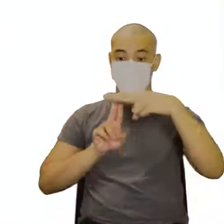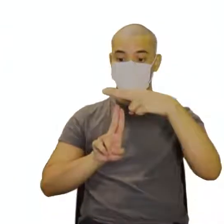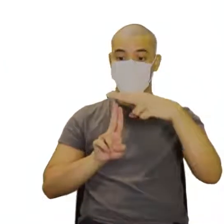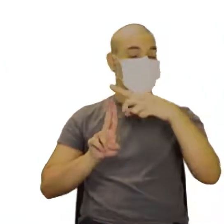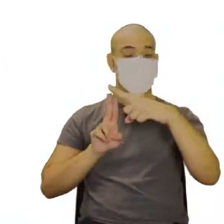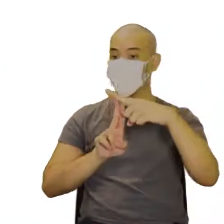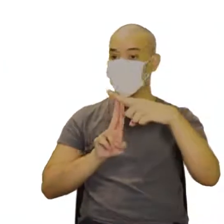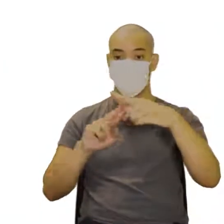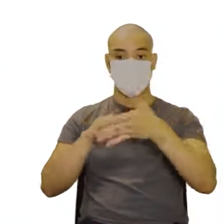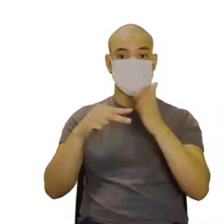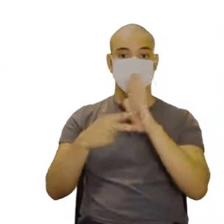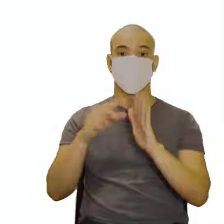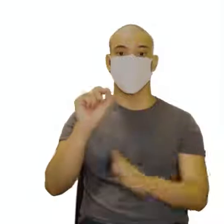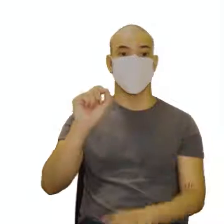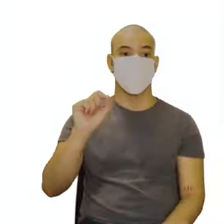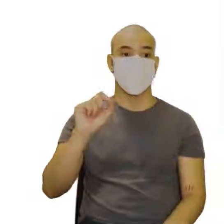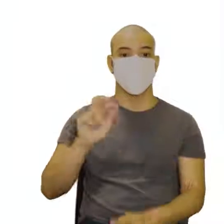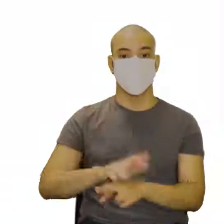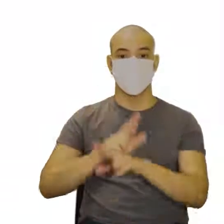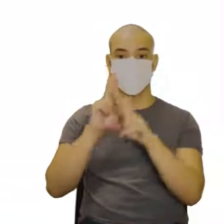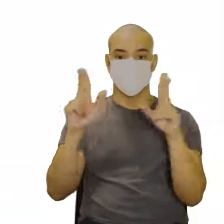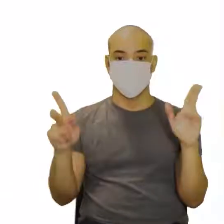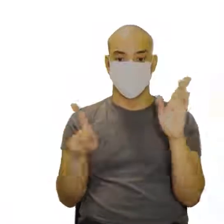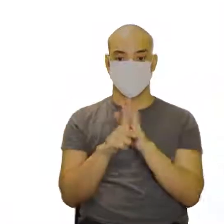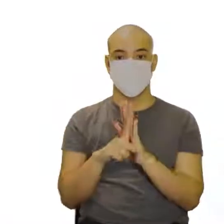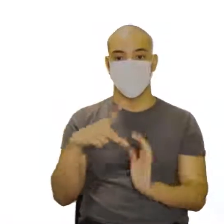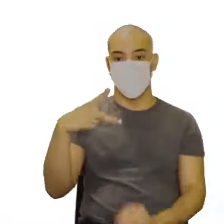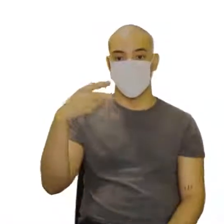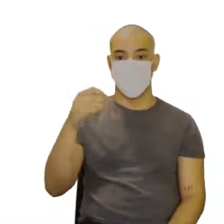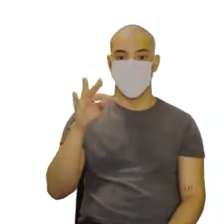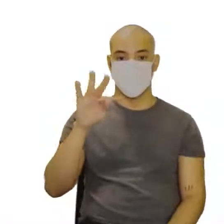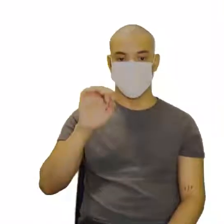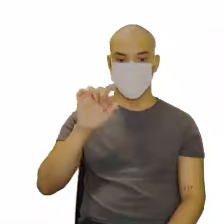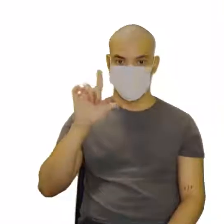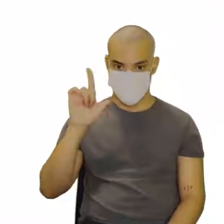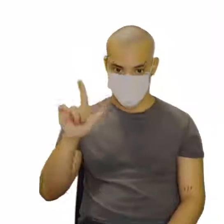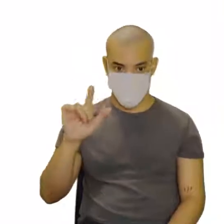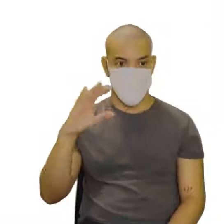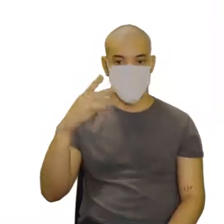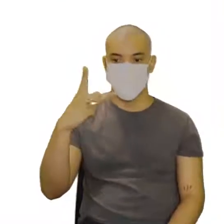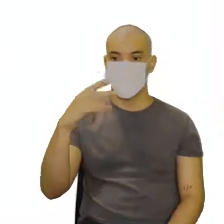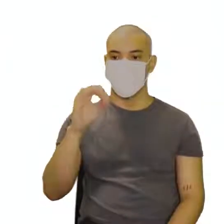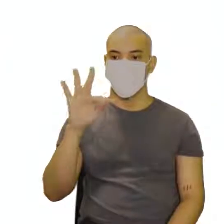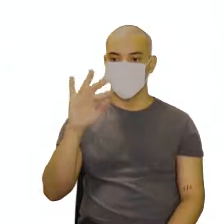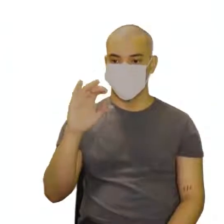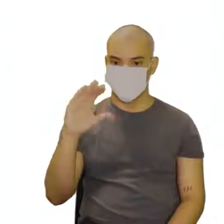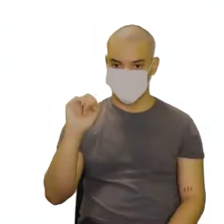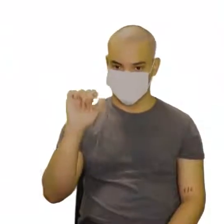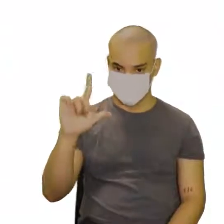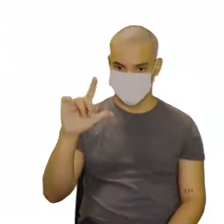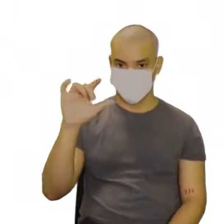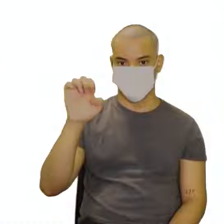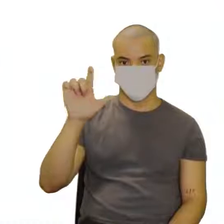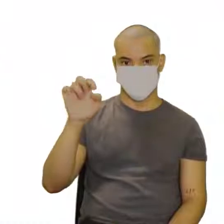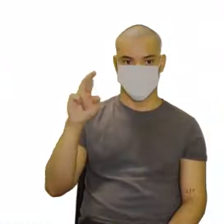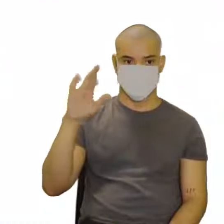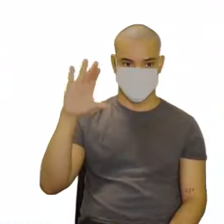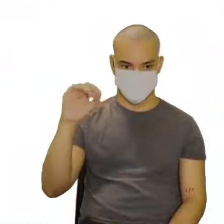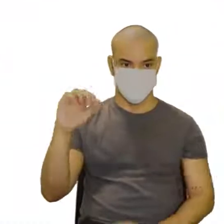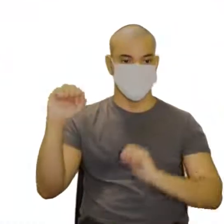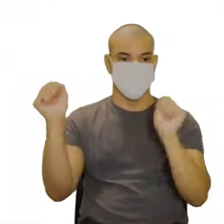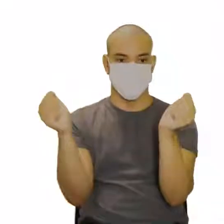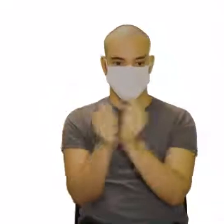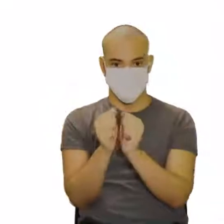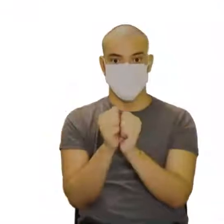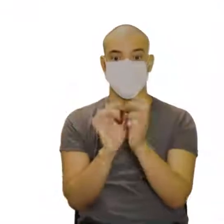Então, o que nós podemos ver aqui, ó? Que, como eu falei para vocês, é o valor da carga total armazenada em cada